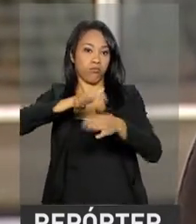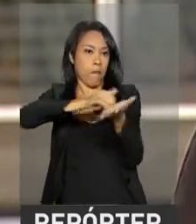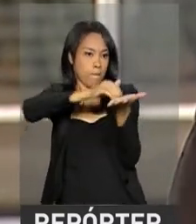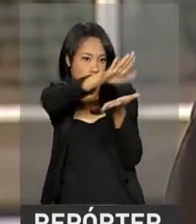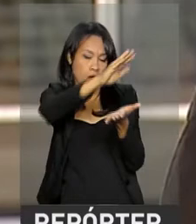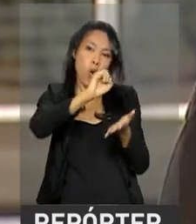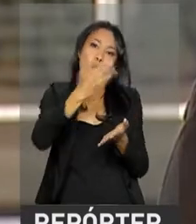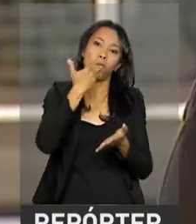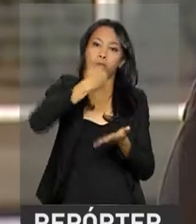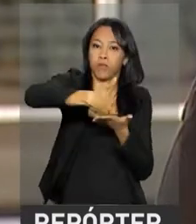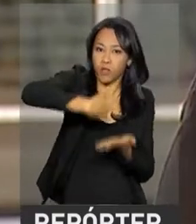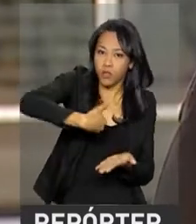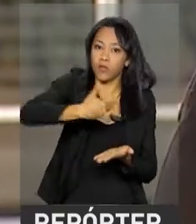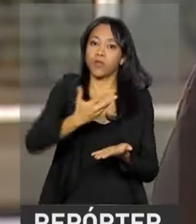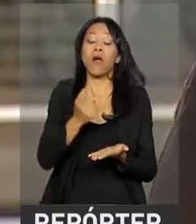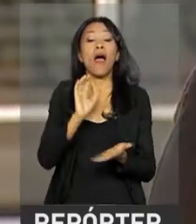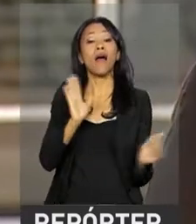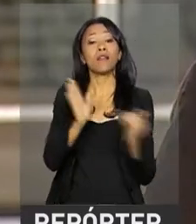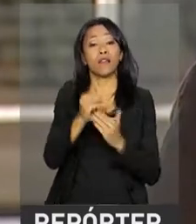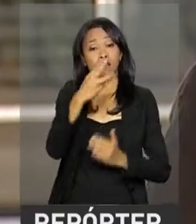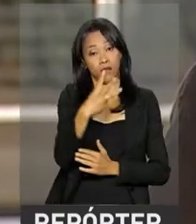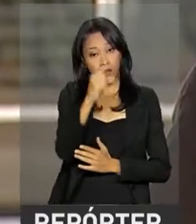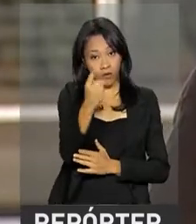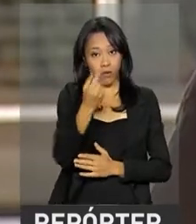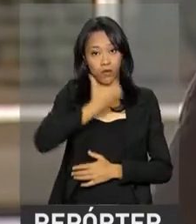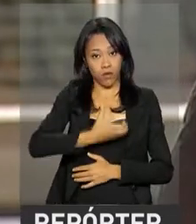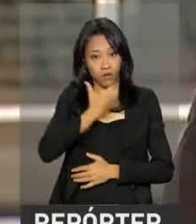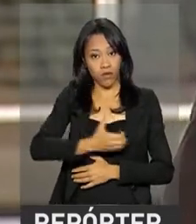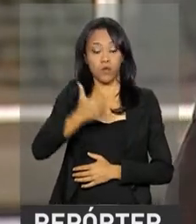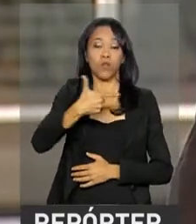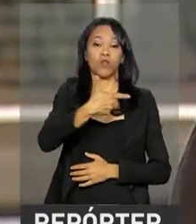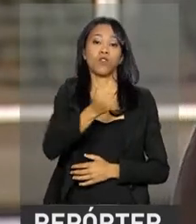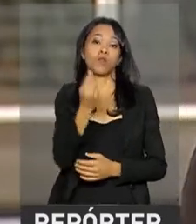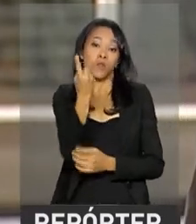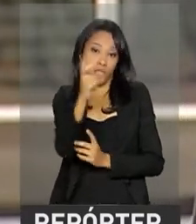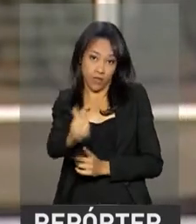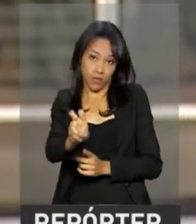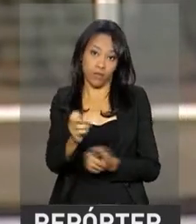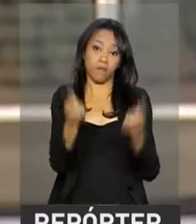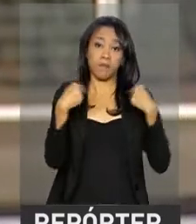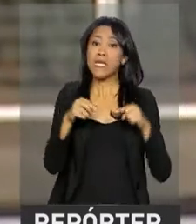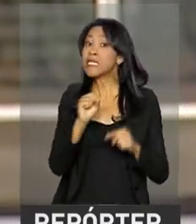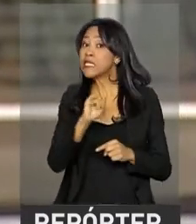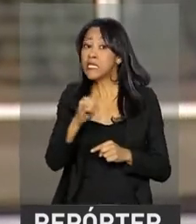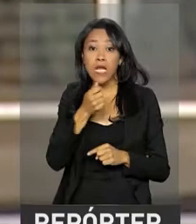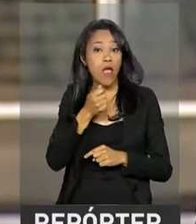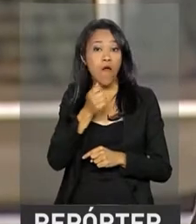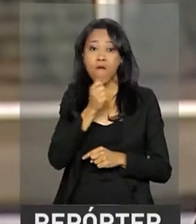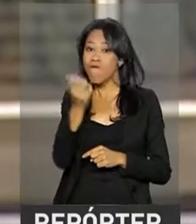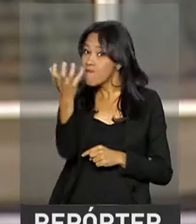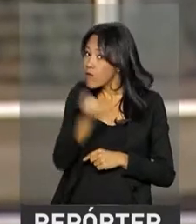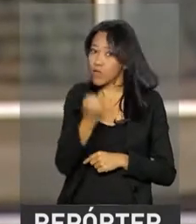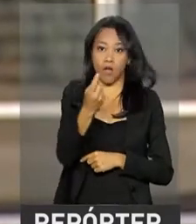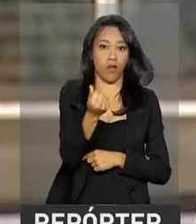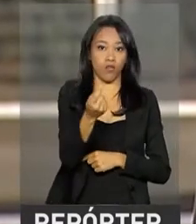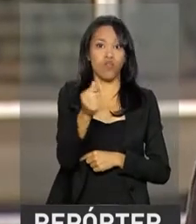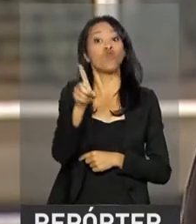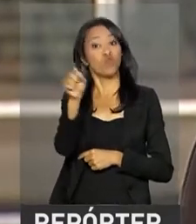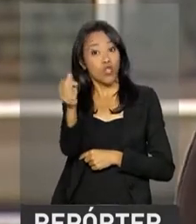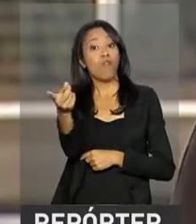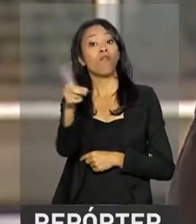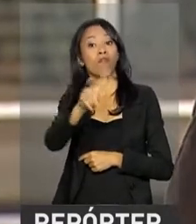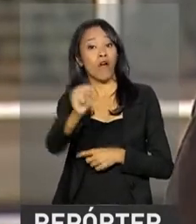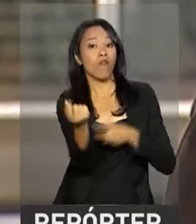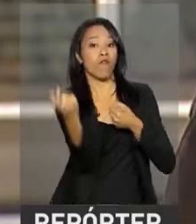justa causa até 31 de dezembro de 2015. Bom, se não retirar o dinheiro vai voltar para a conta